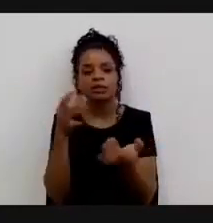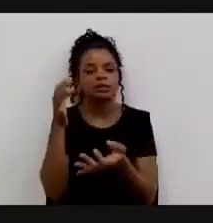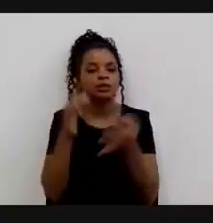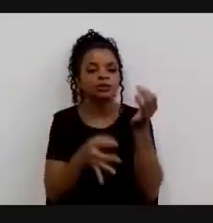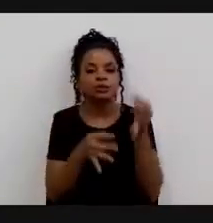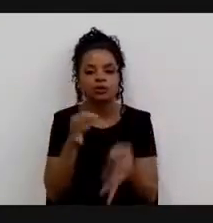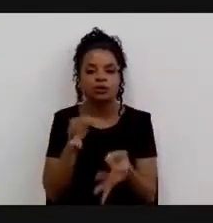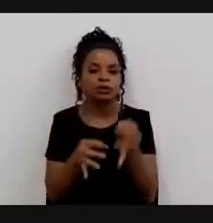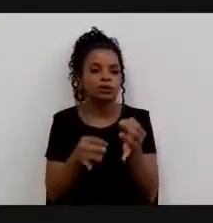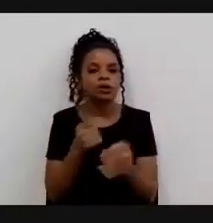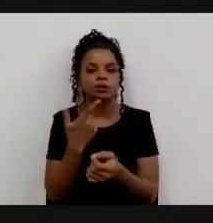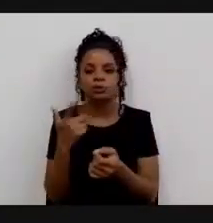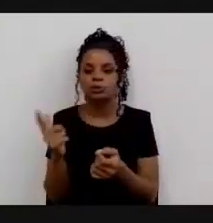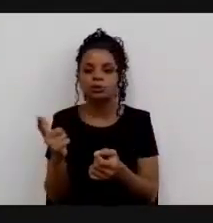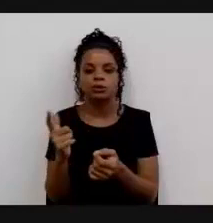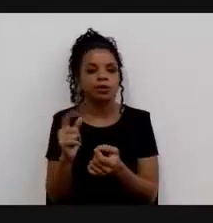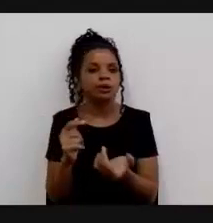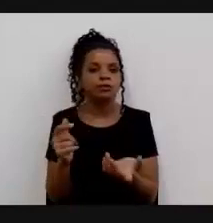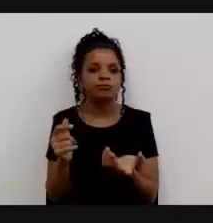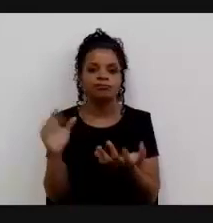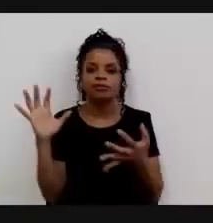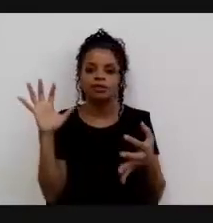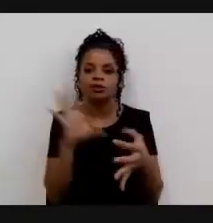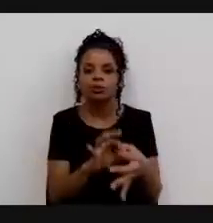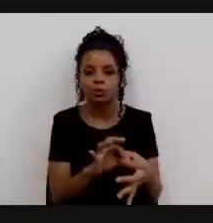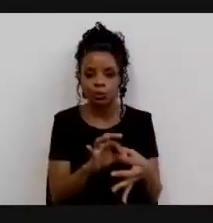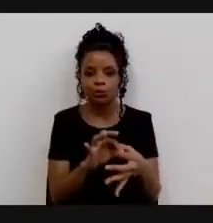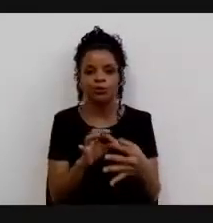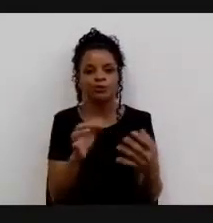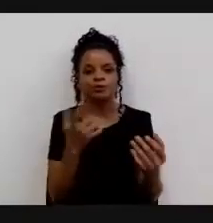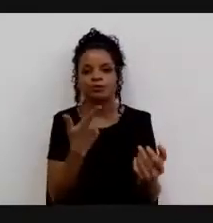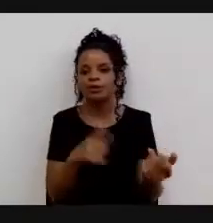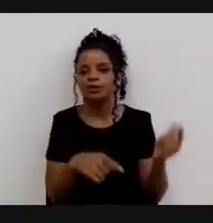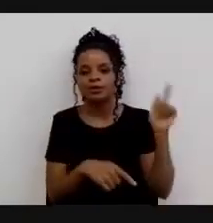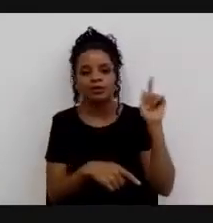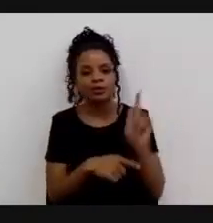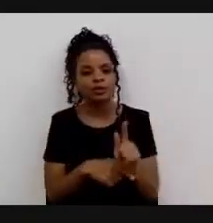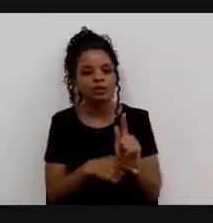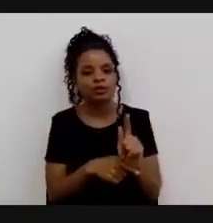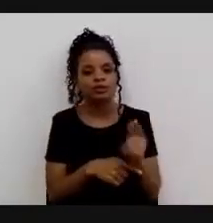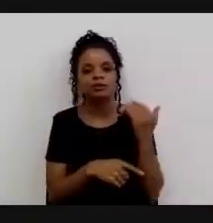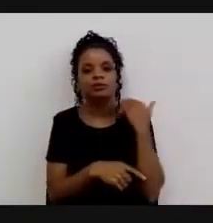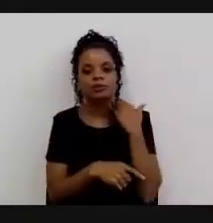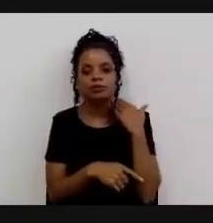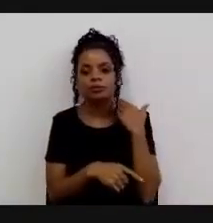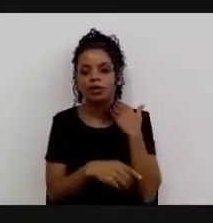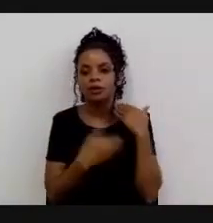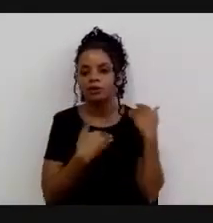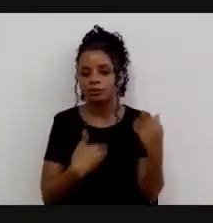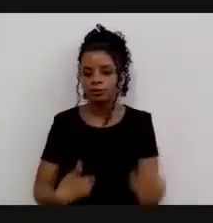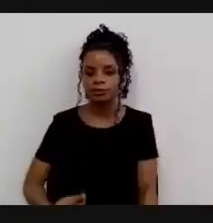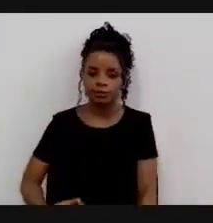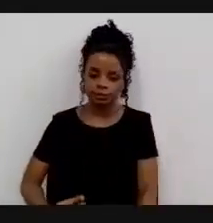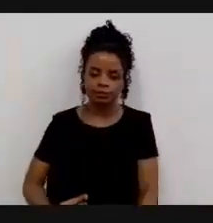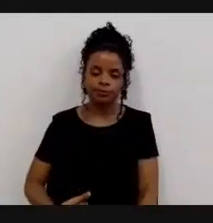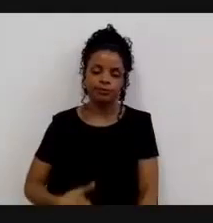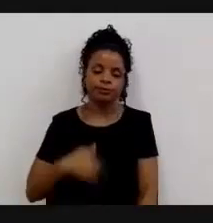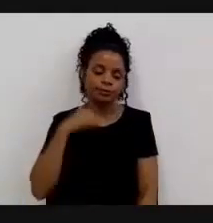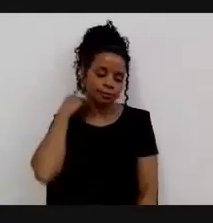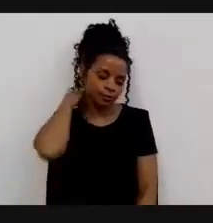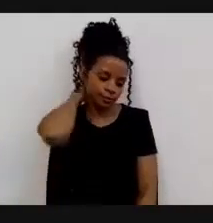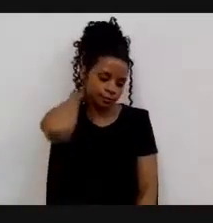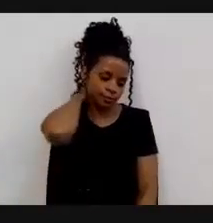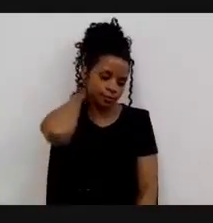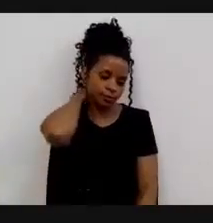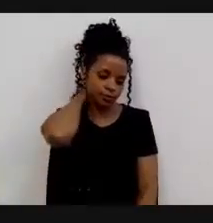convênios, sem nenhum tipo de gestão dos bancos públicos. Então, essa